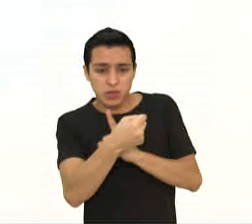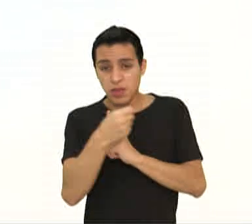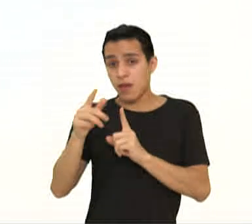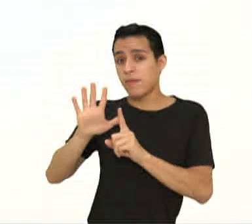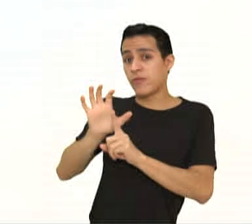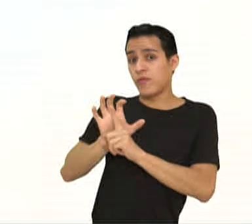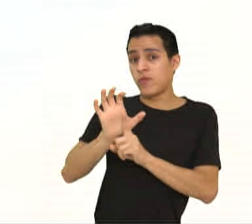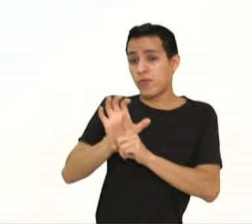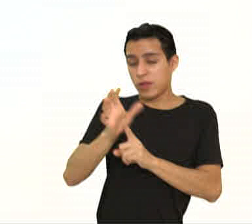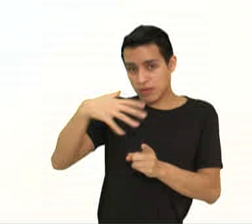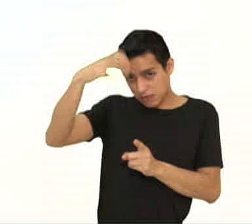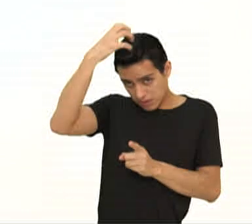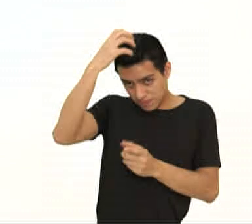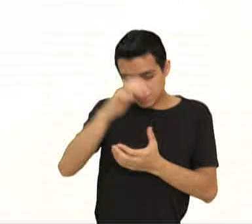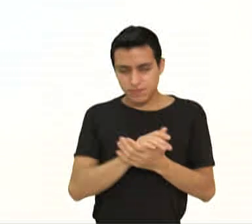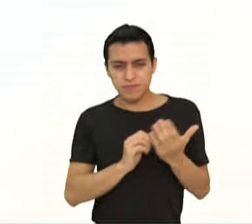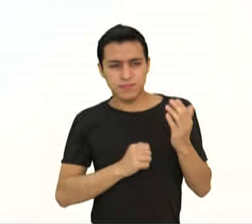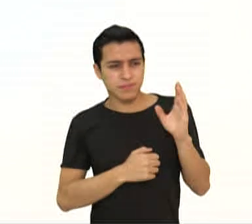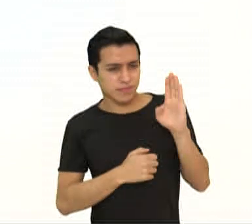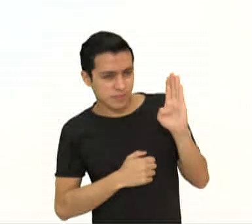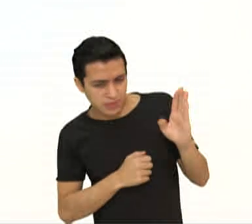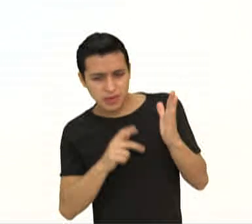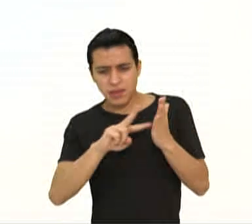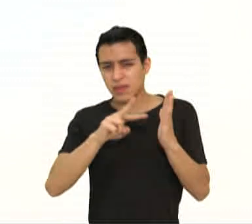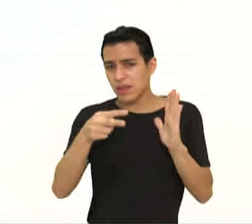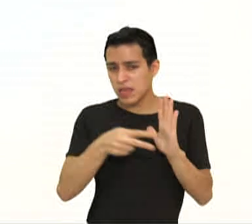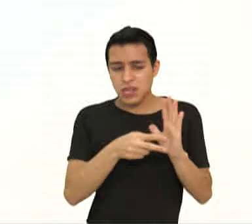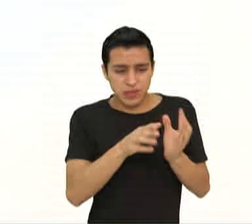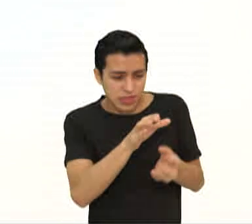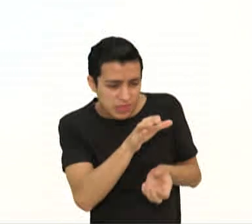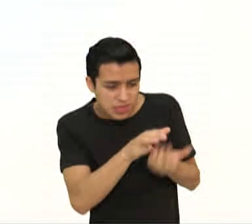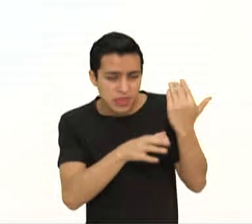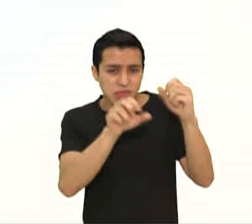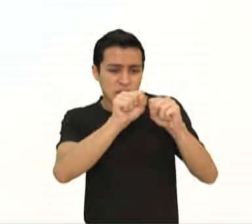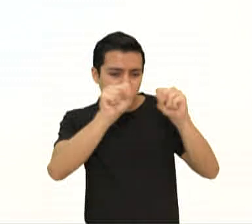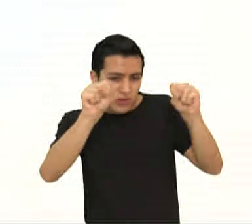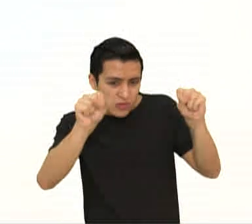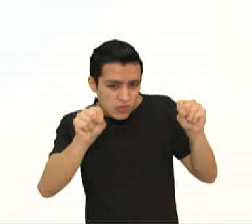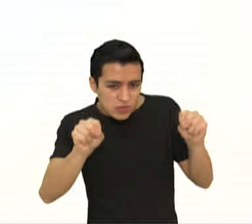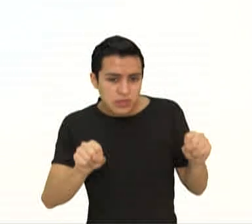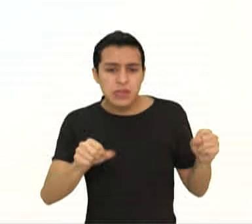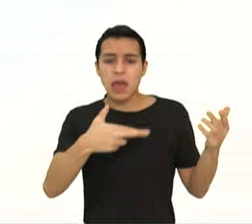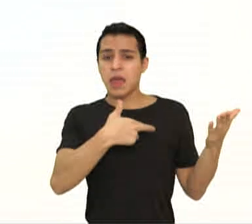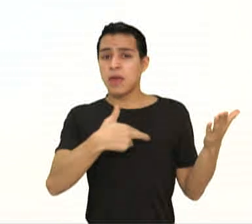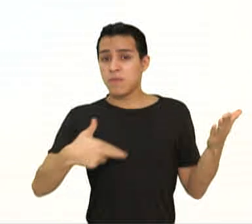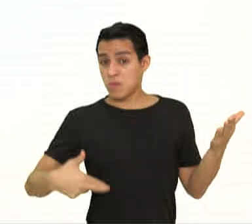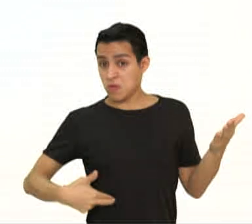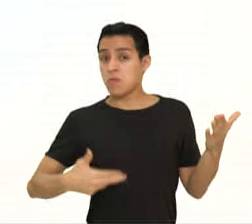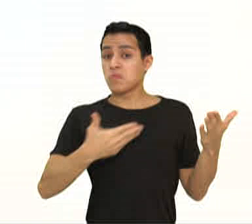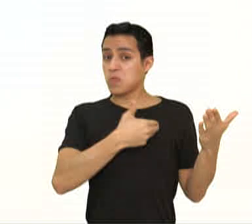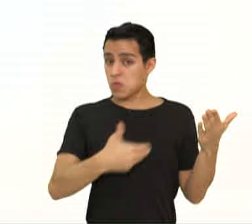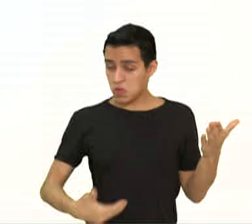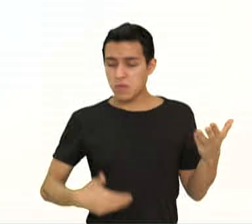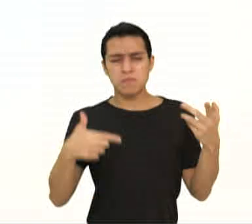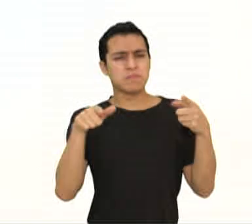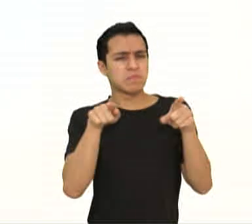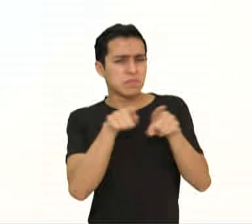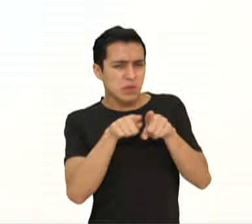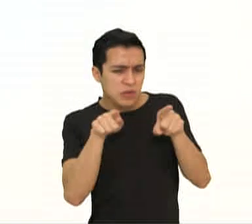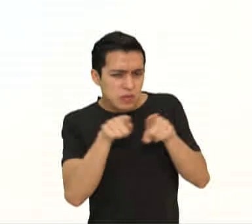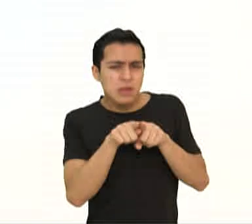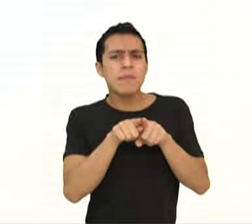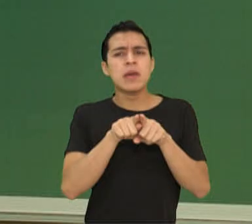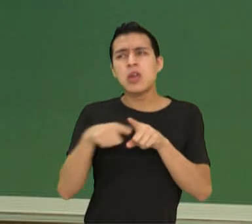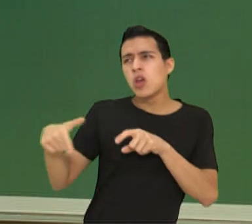monárquico. Letra B, significou a instauração do sistema republicano de governo como o